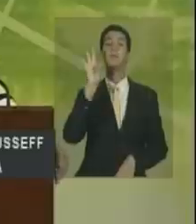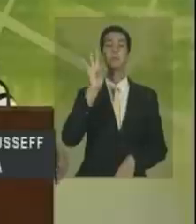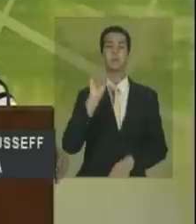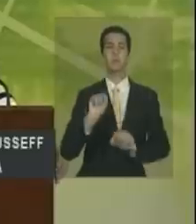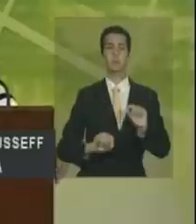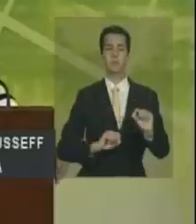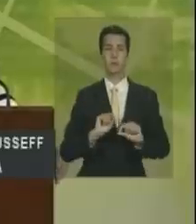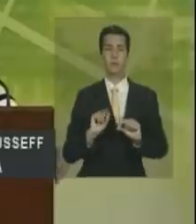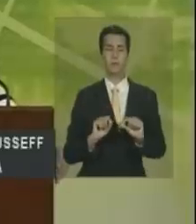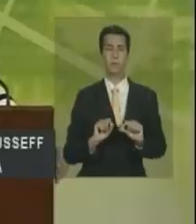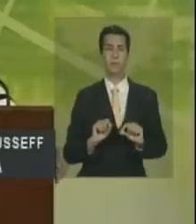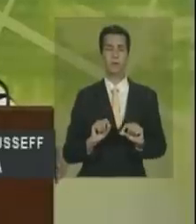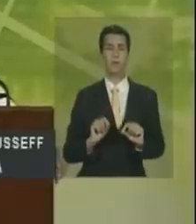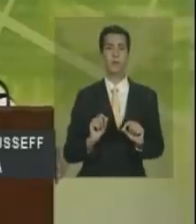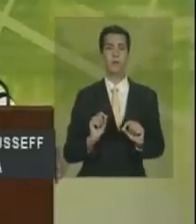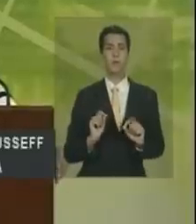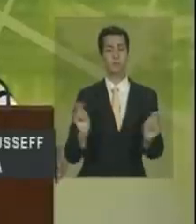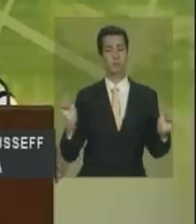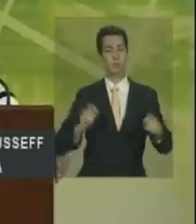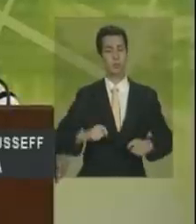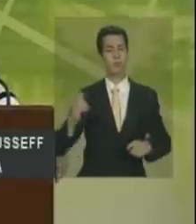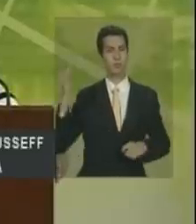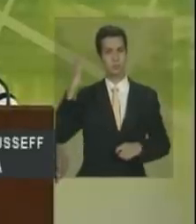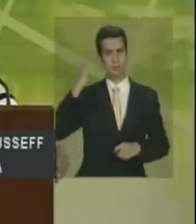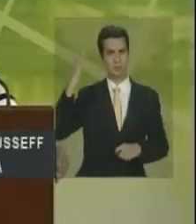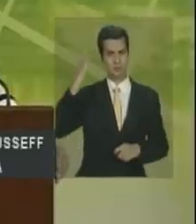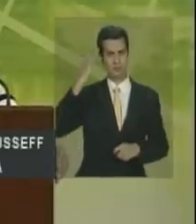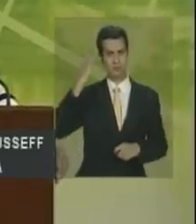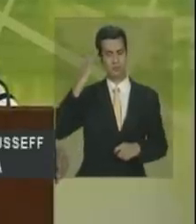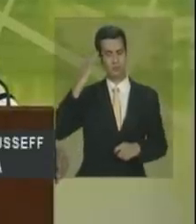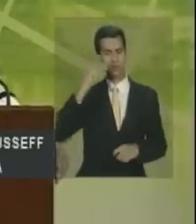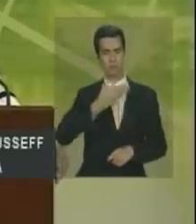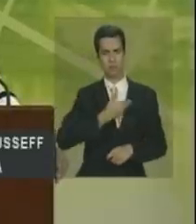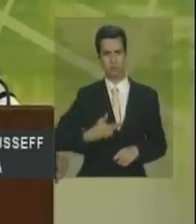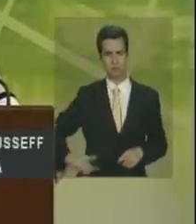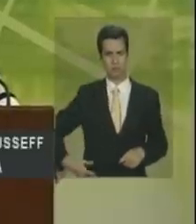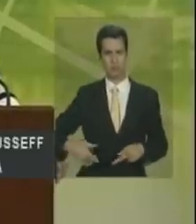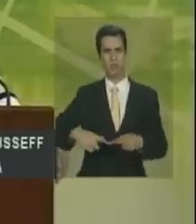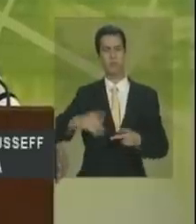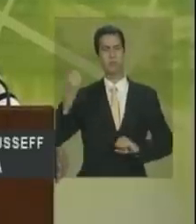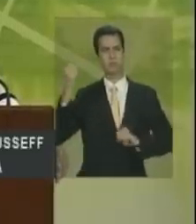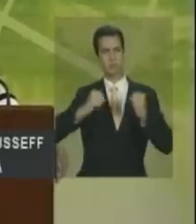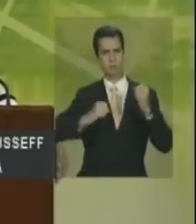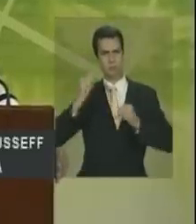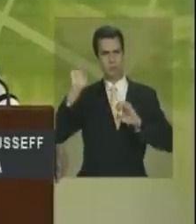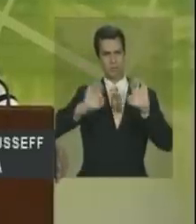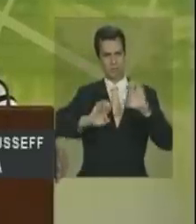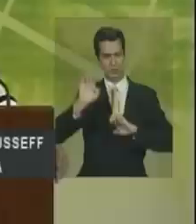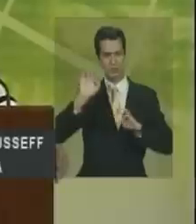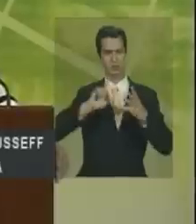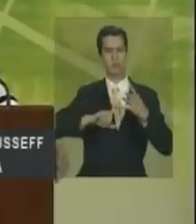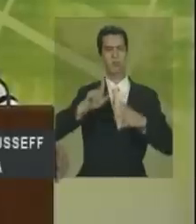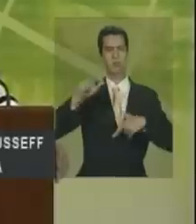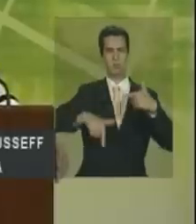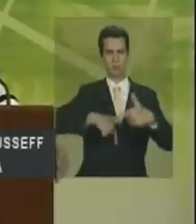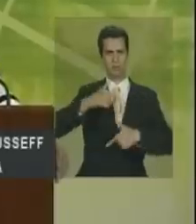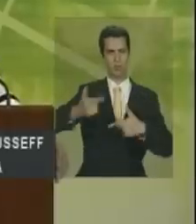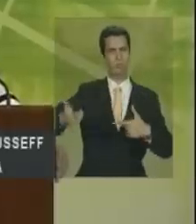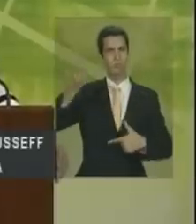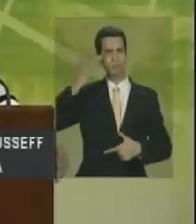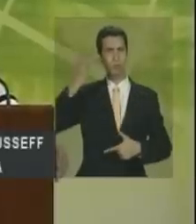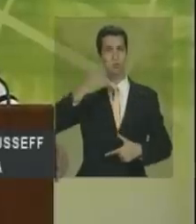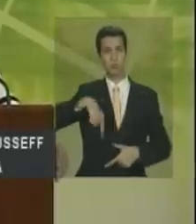utilizar a nossa capacidade, a capacidade do governo, dos empresários e dos trabalhadores, num